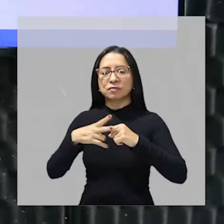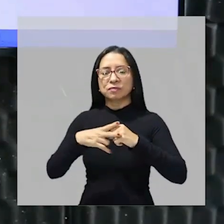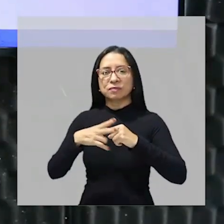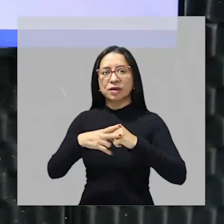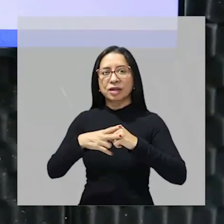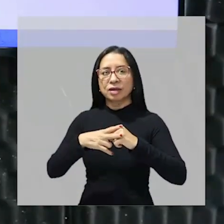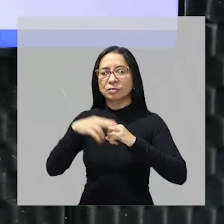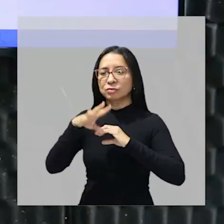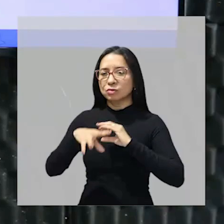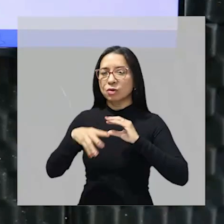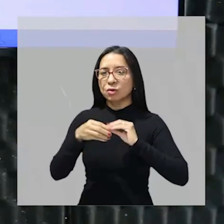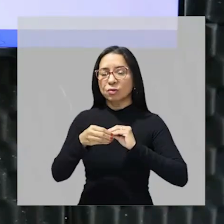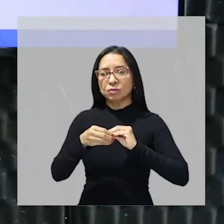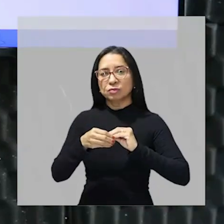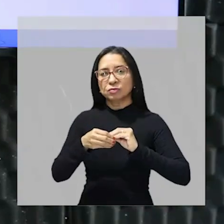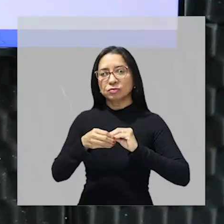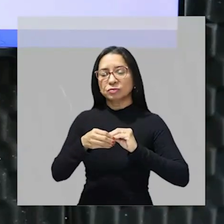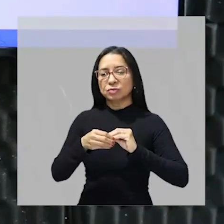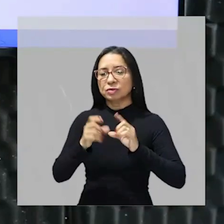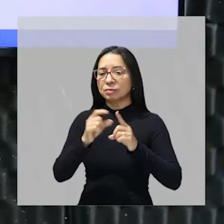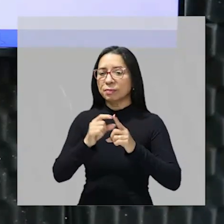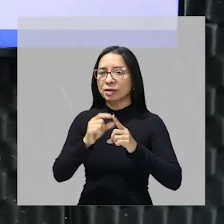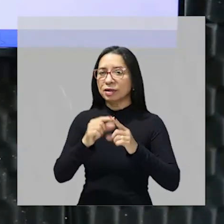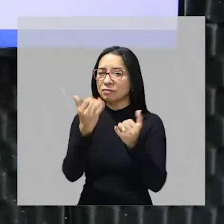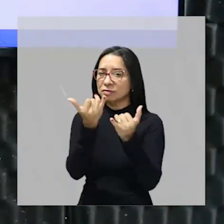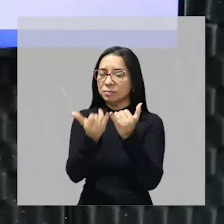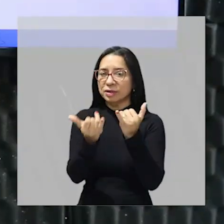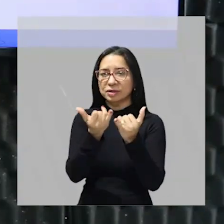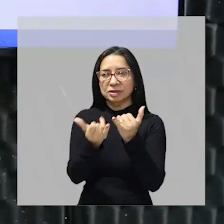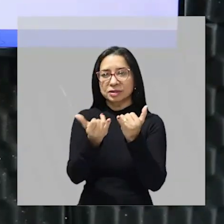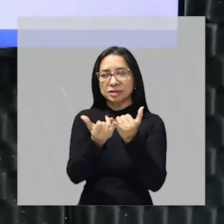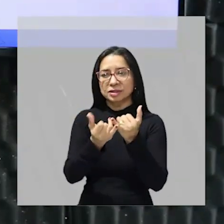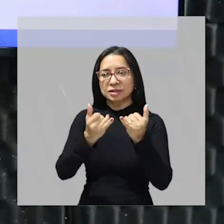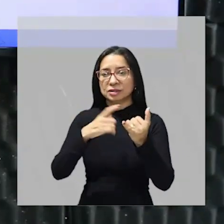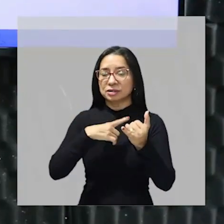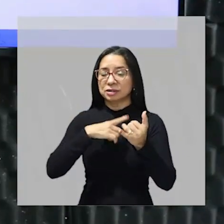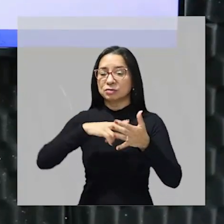falsos cognatos são as